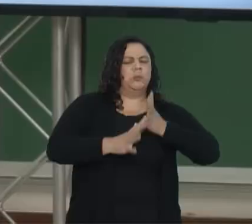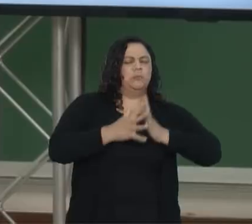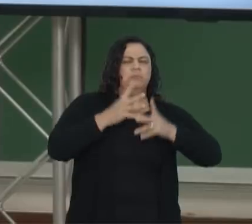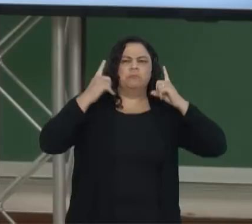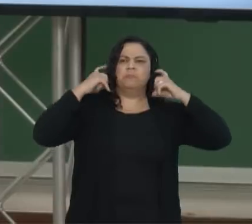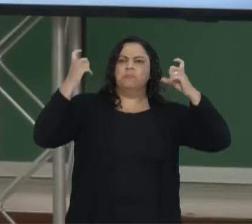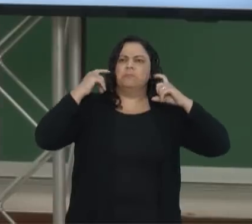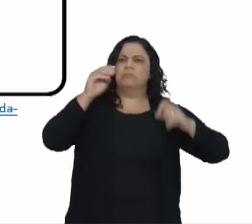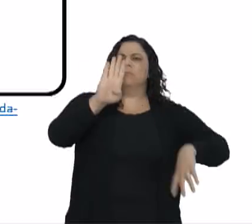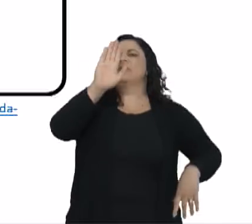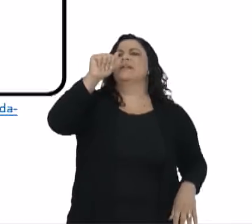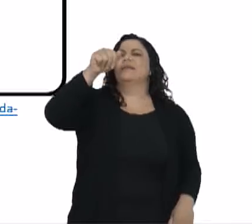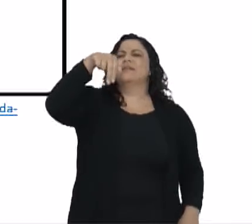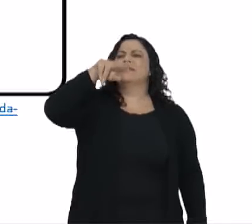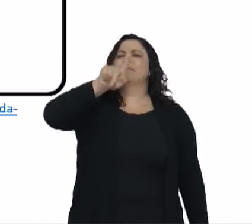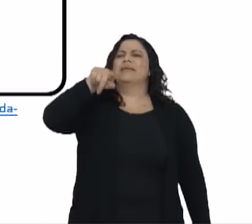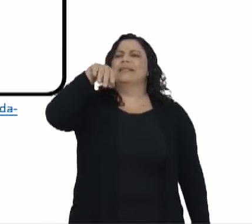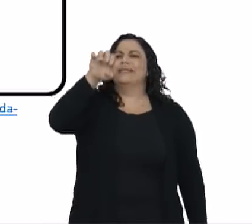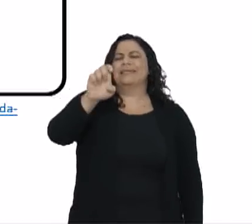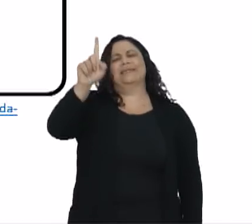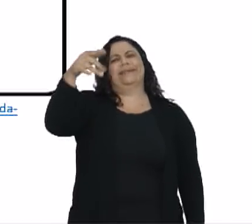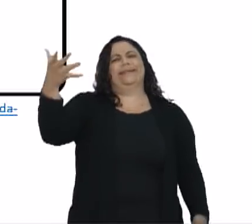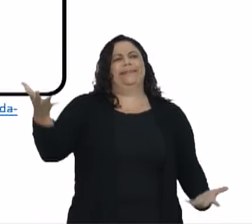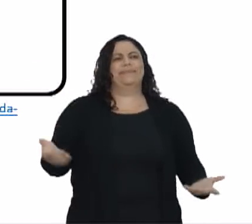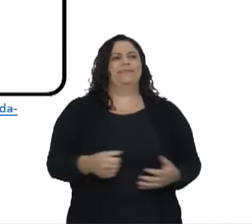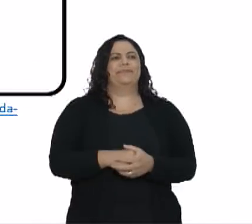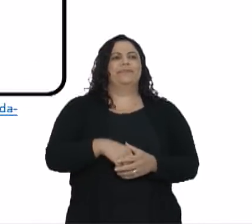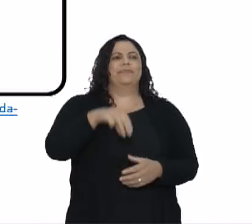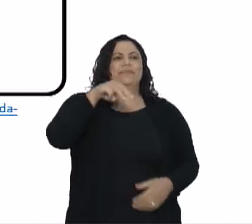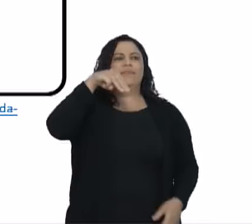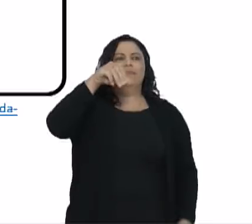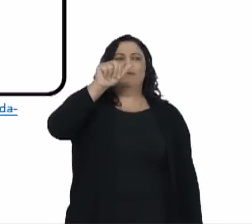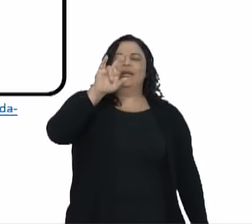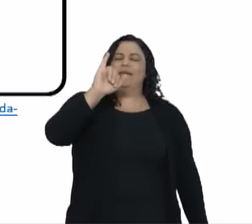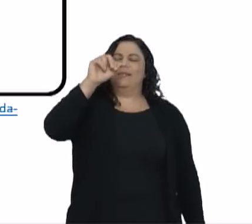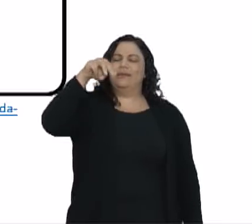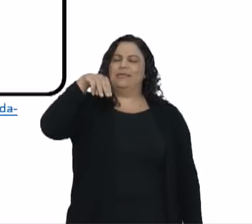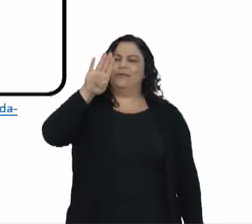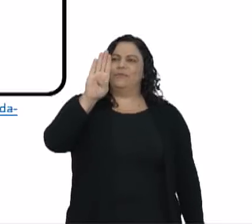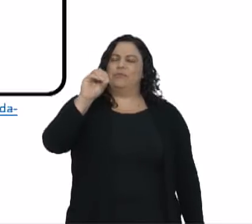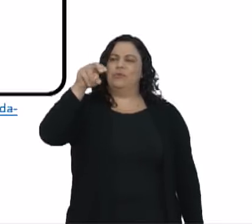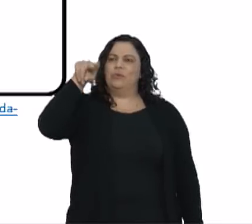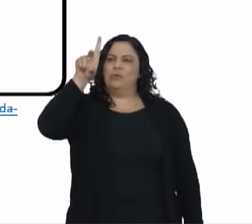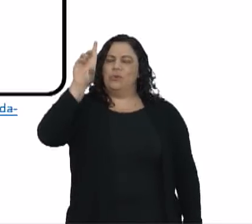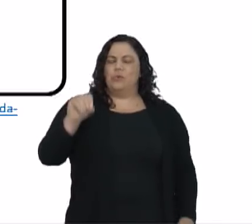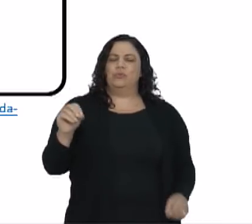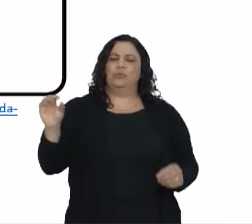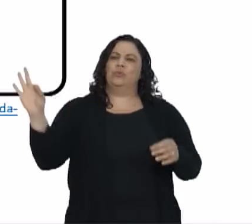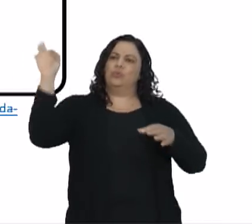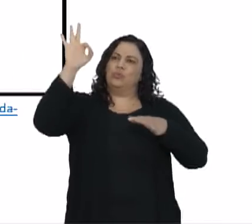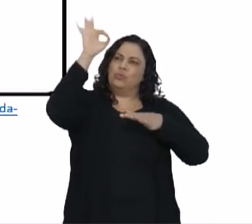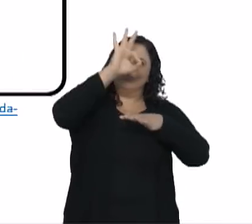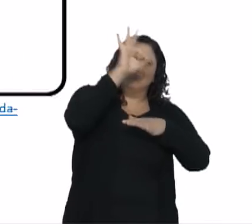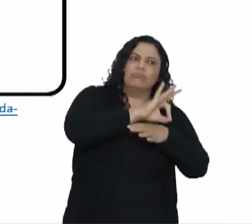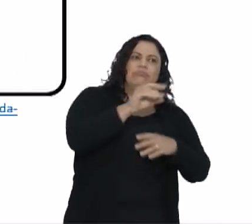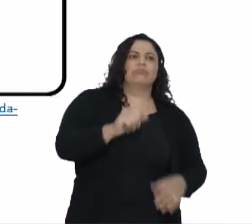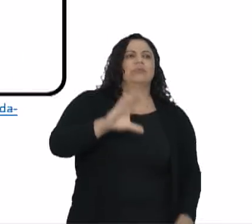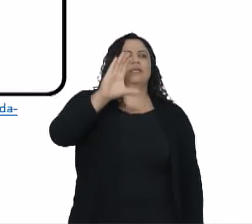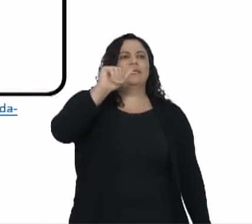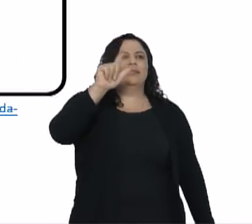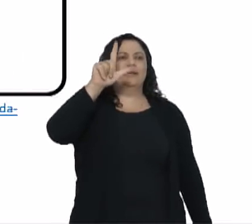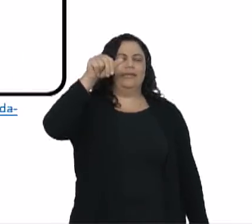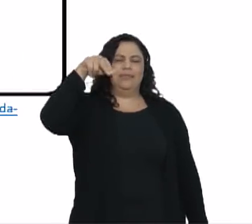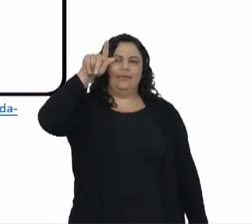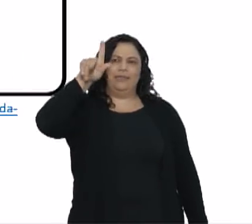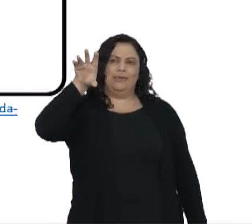barulho, né? Marimbondo, que é uma vespa. Calango, que é um lagarto, um pouco maior do que a lagartixa. Beleléu, que